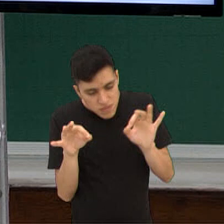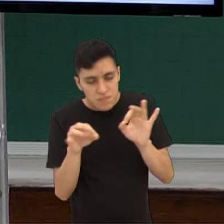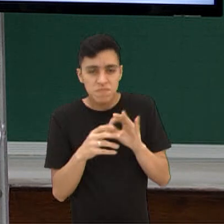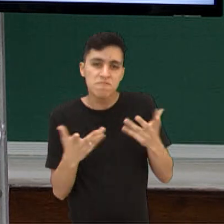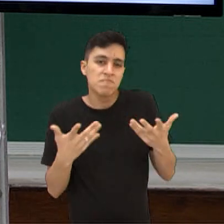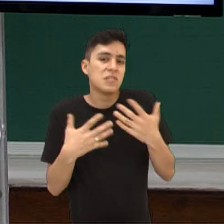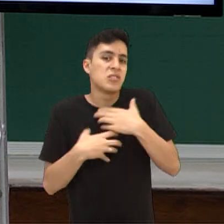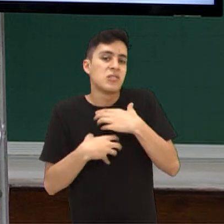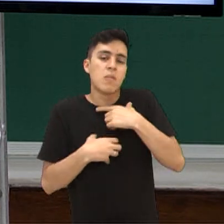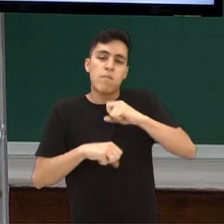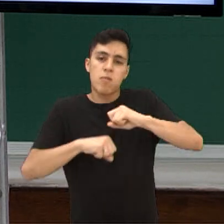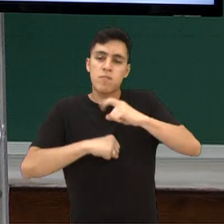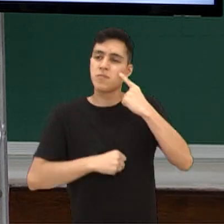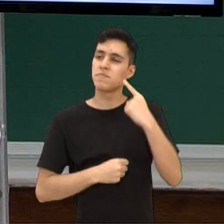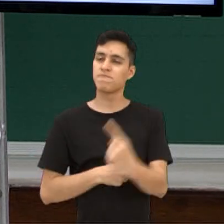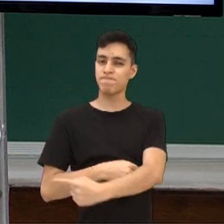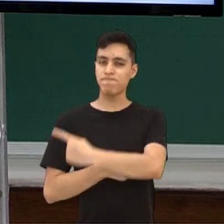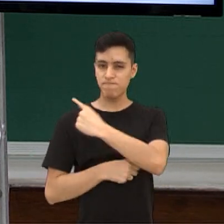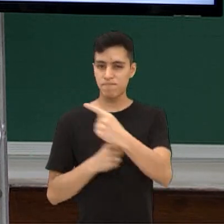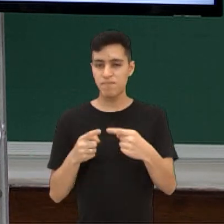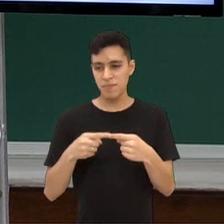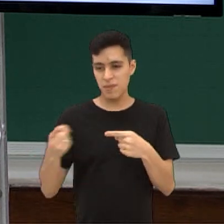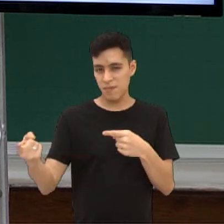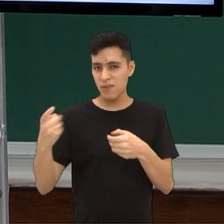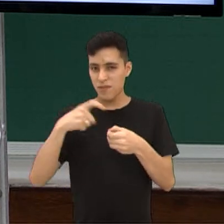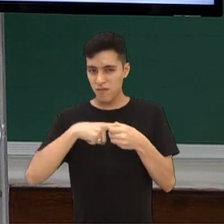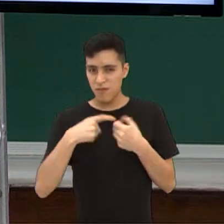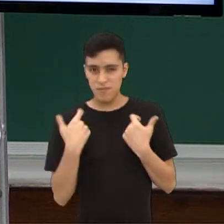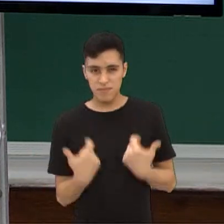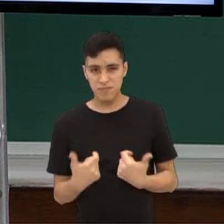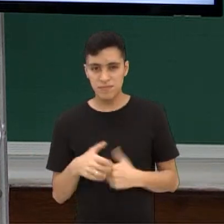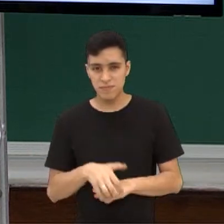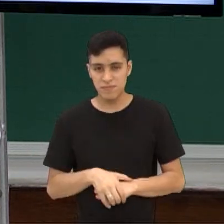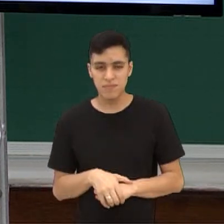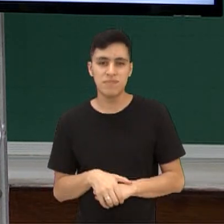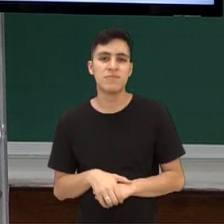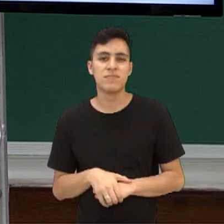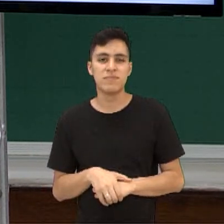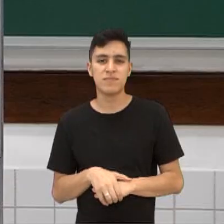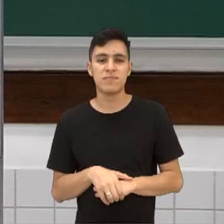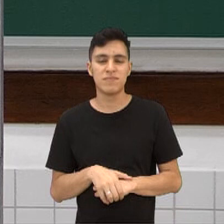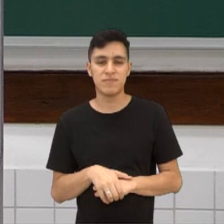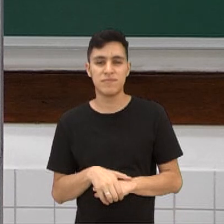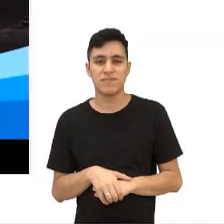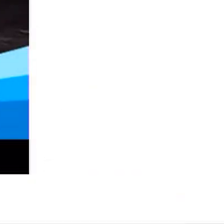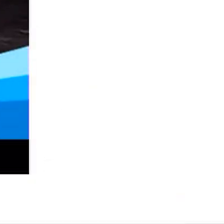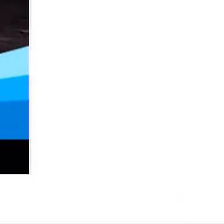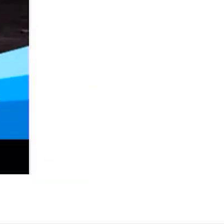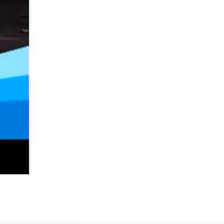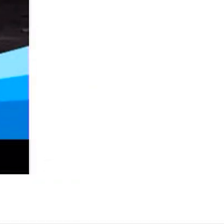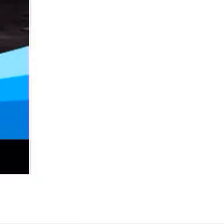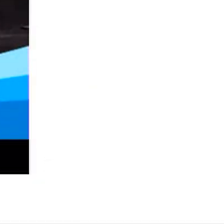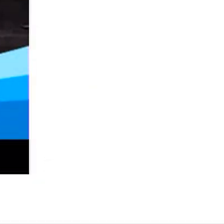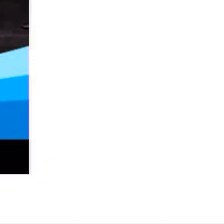batida eletrônica, enquanto eu vou tomar uma água bem no ritmo. Já voltamos.